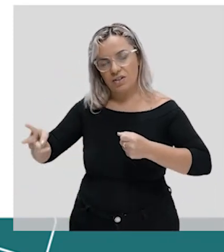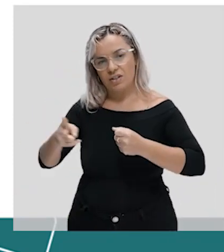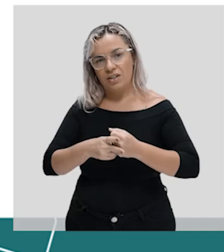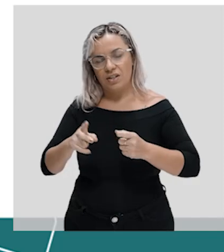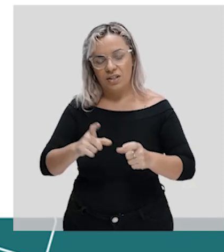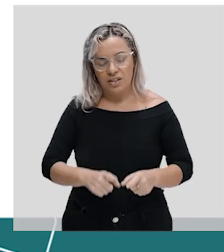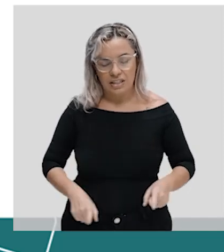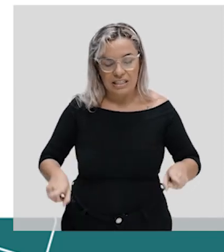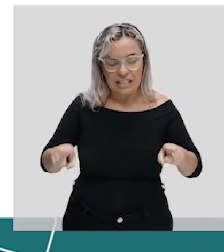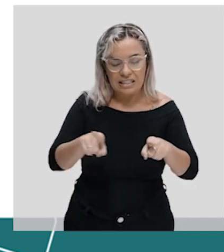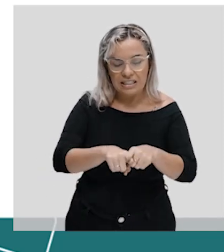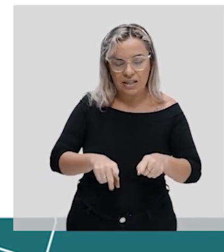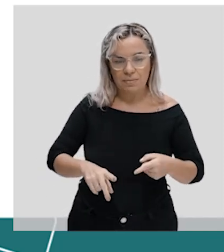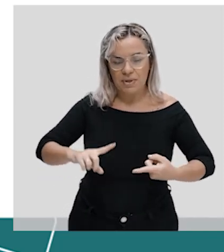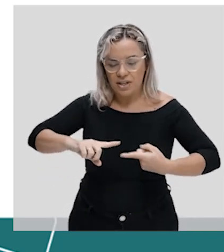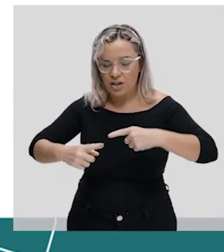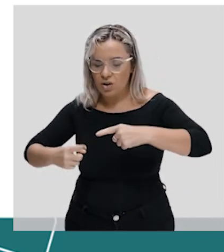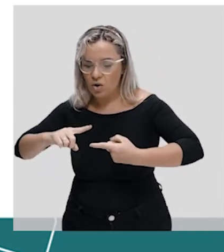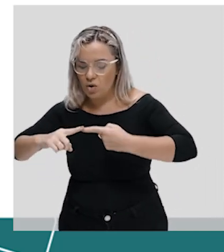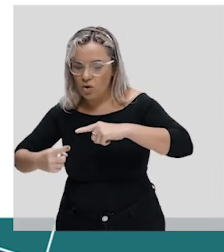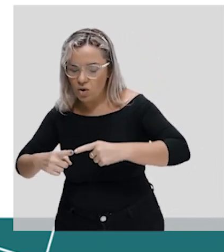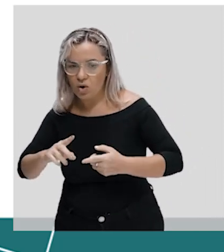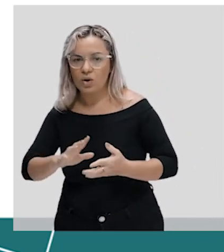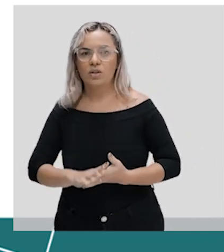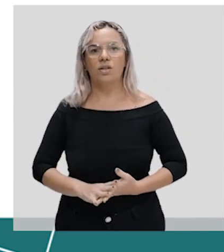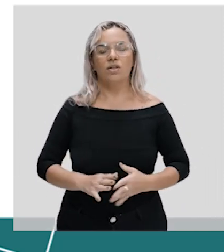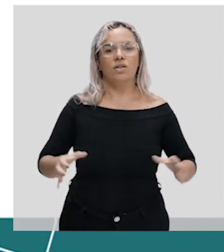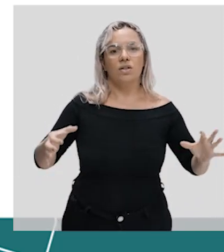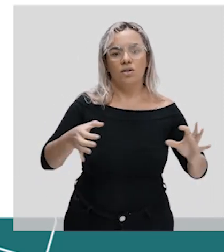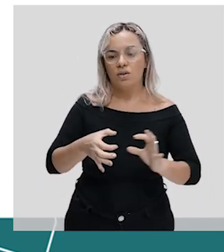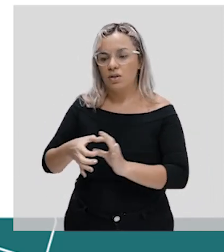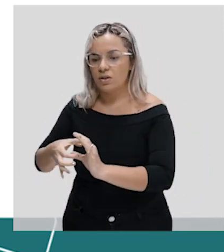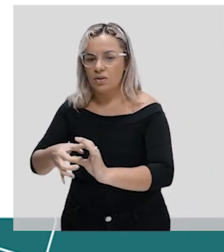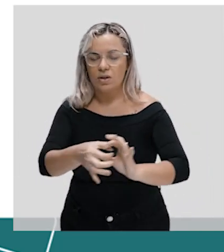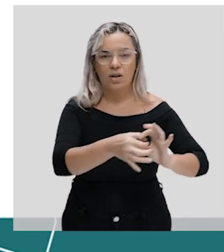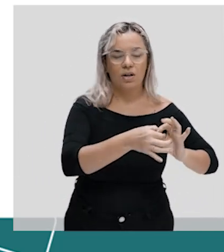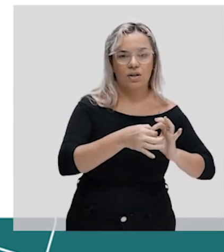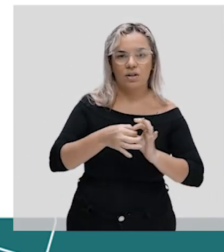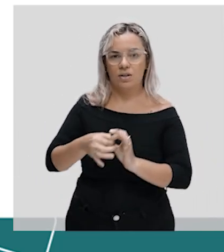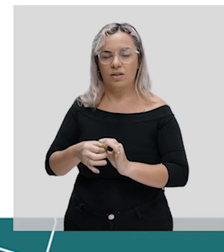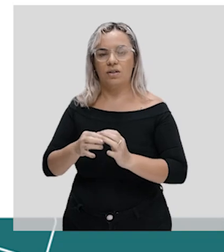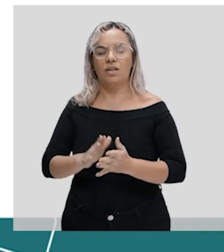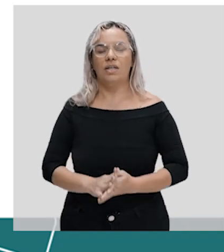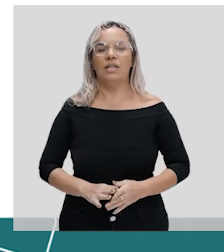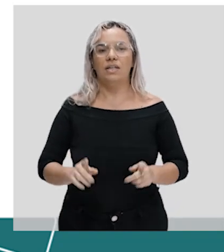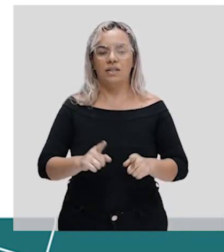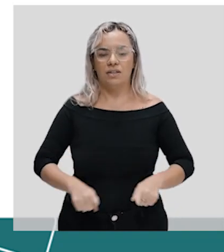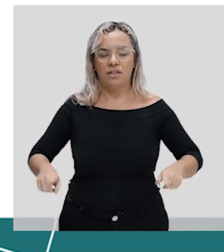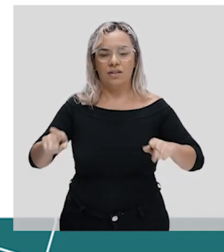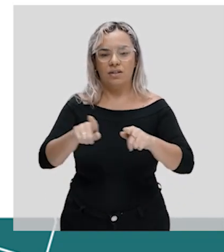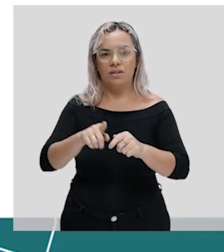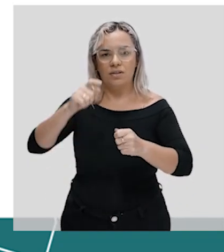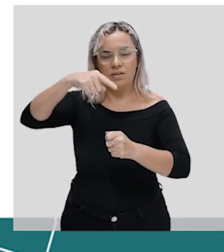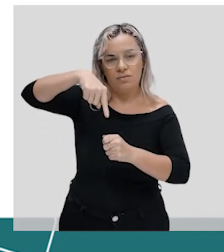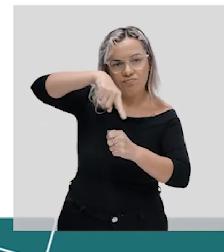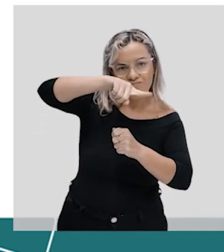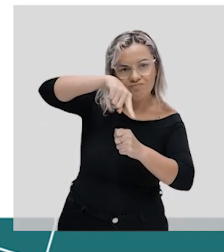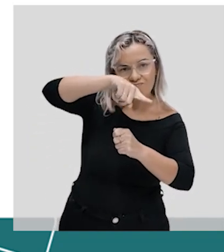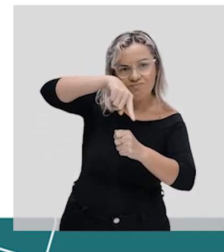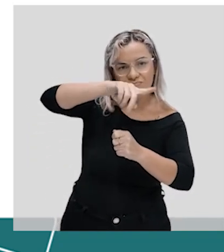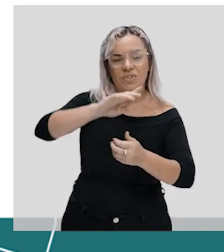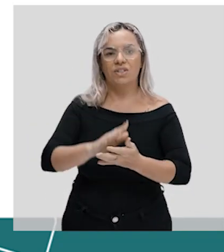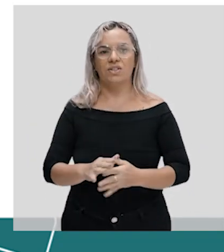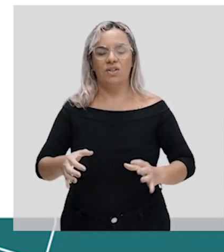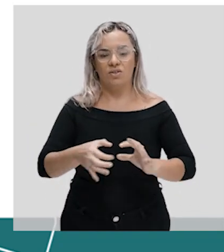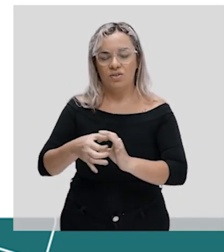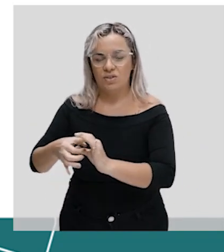são assuntos que se interligam. Eu falo também de crase, tá bom? São assuntos interligados, não